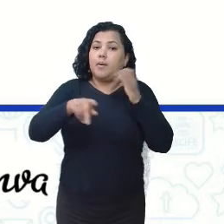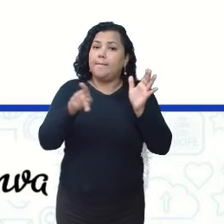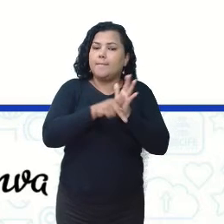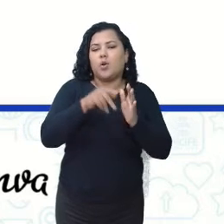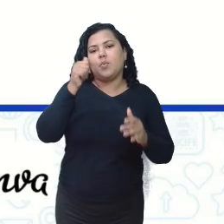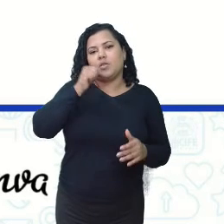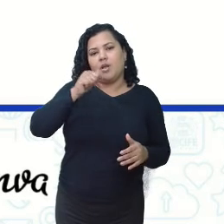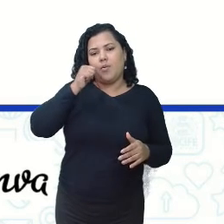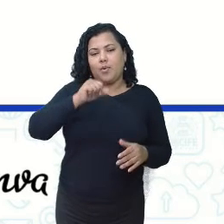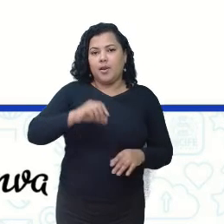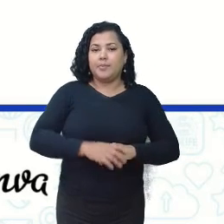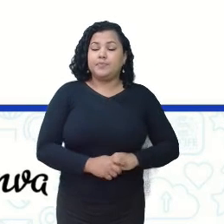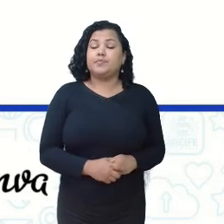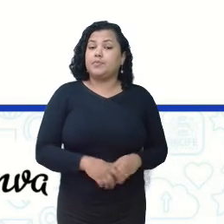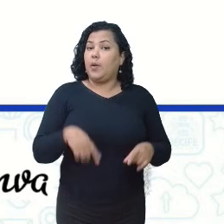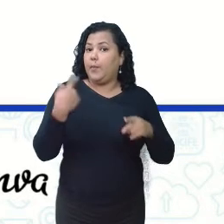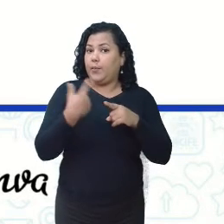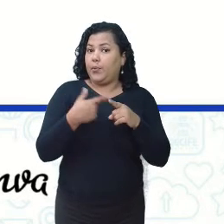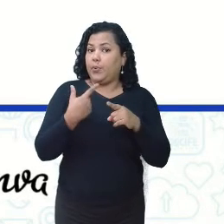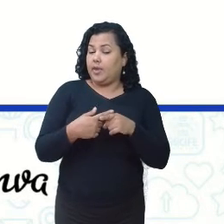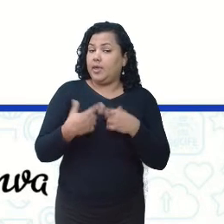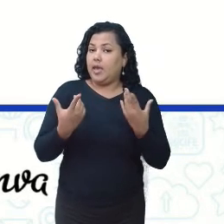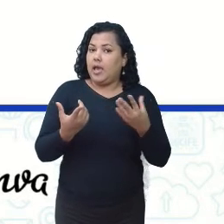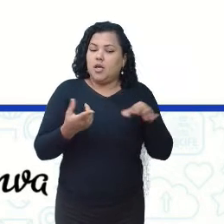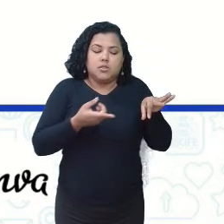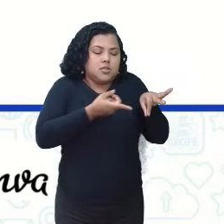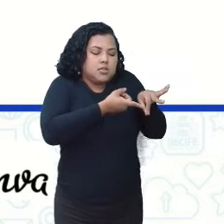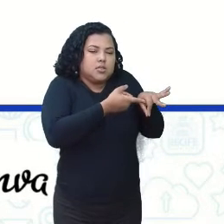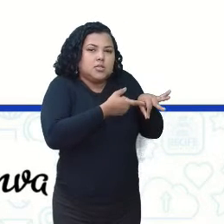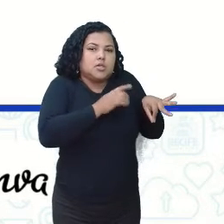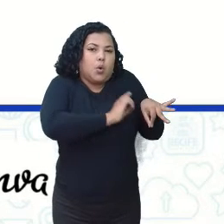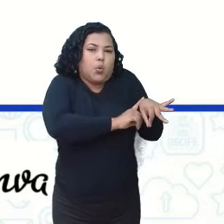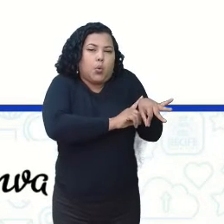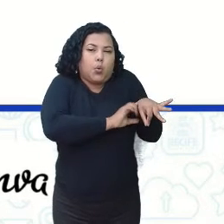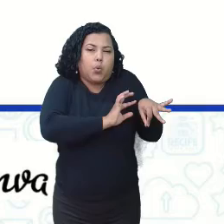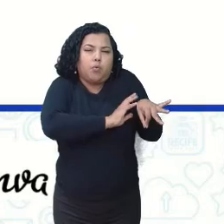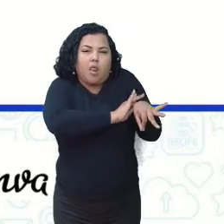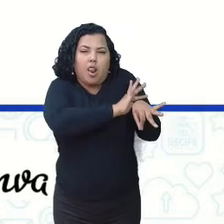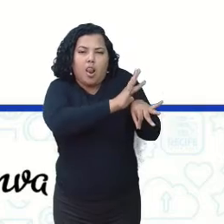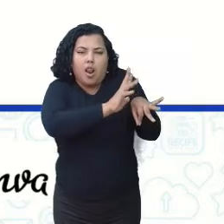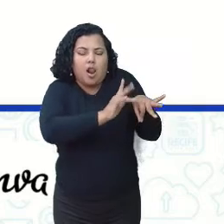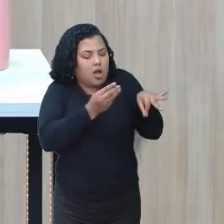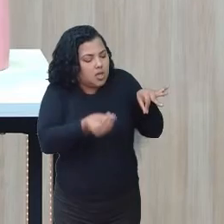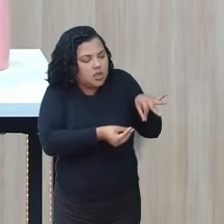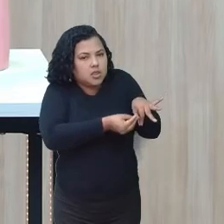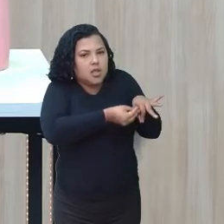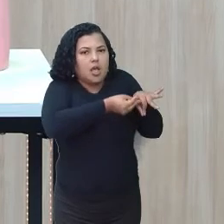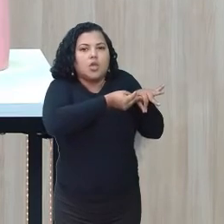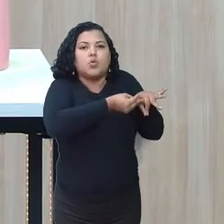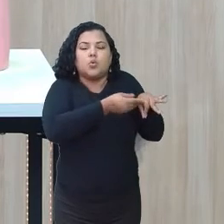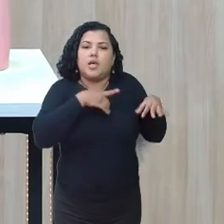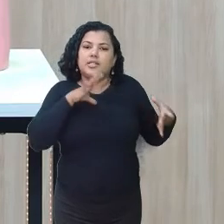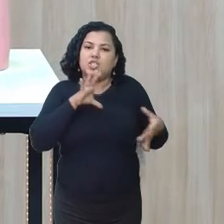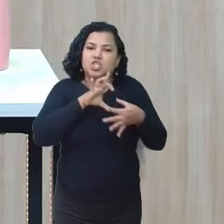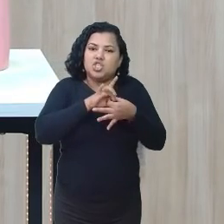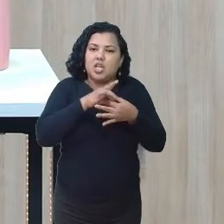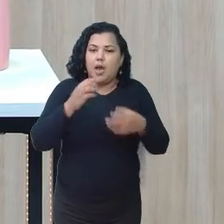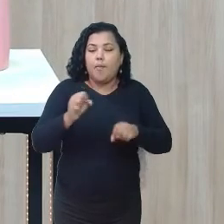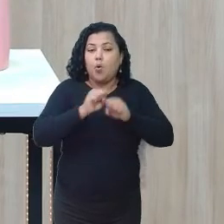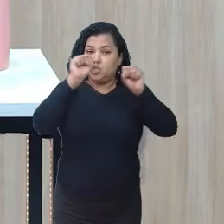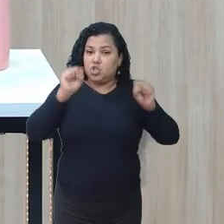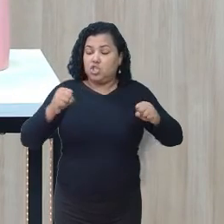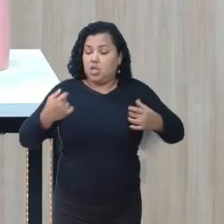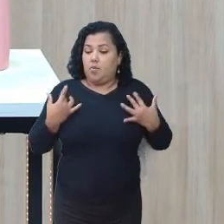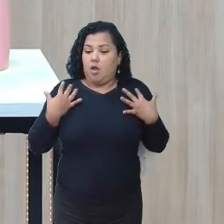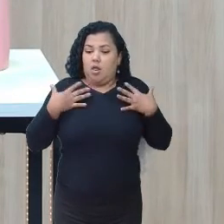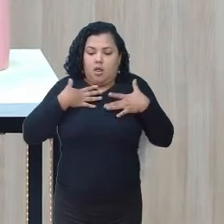feminina devido à grande presença das terminações nervosas. Está ligado também ao sistema nervoso.